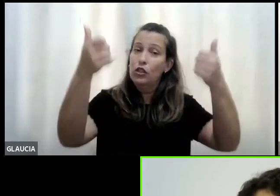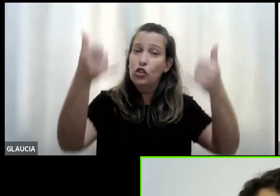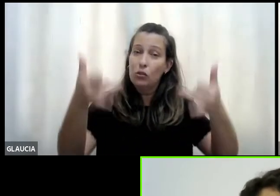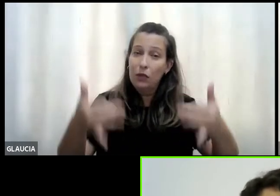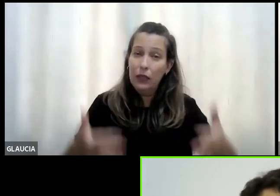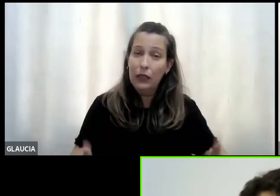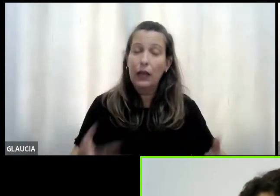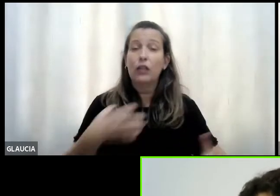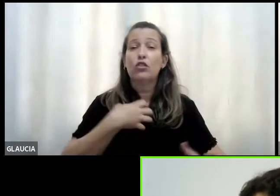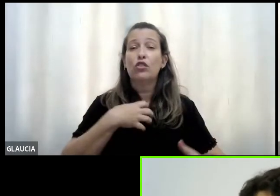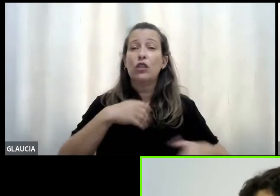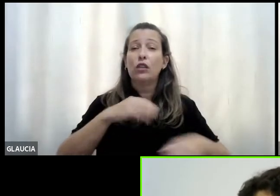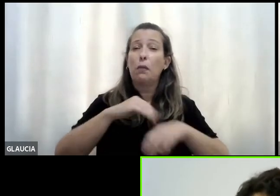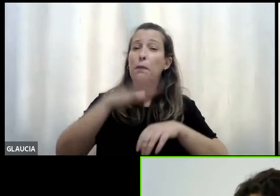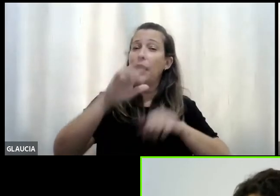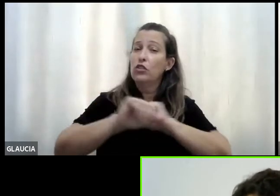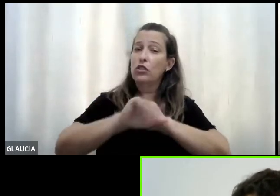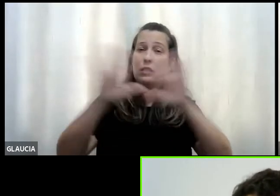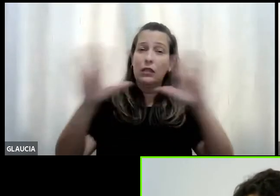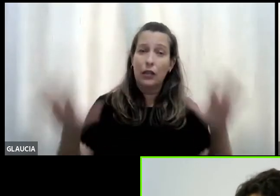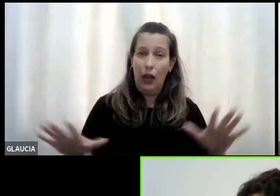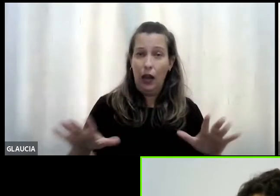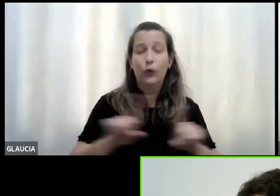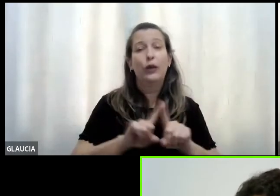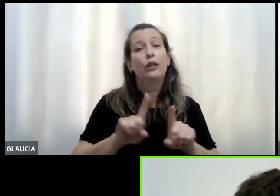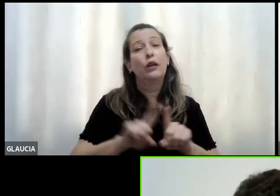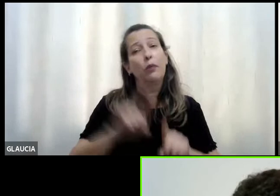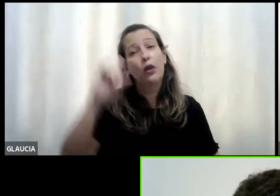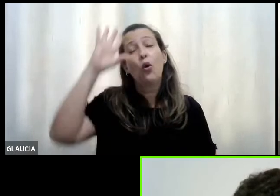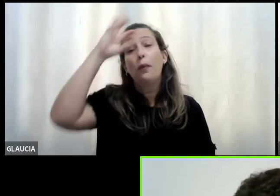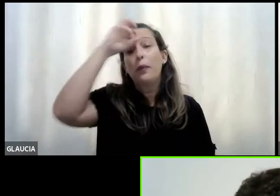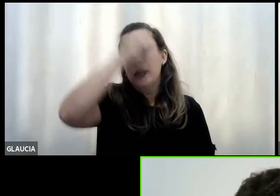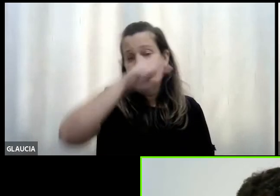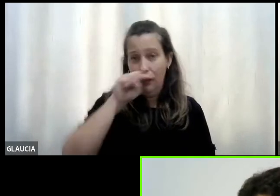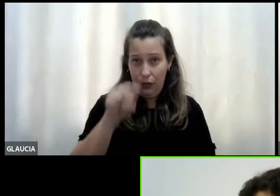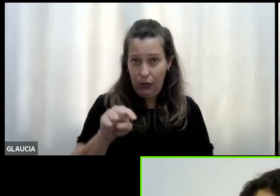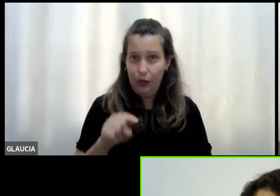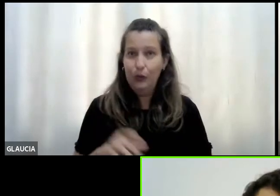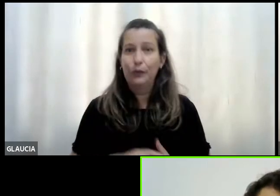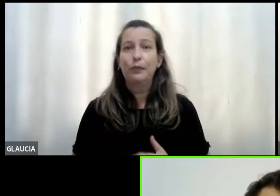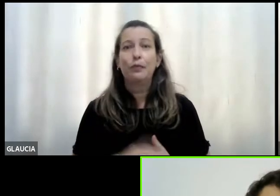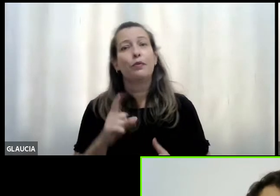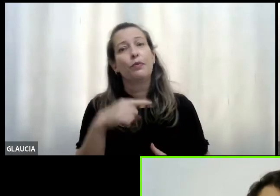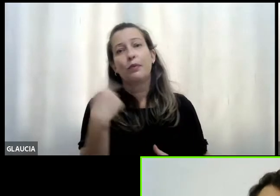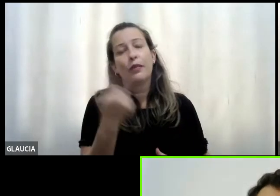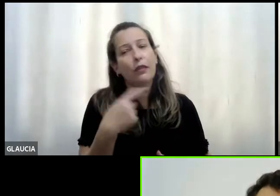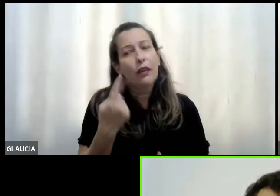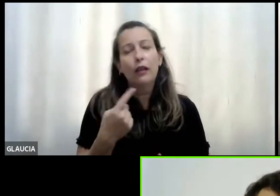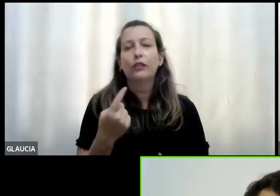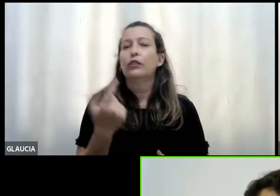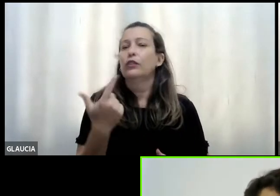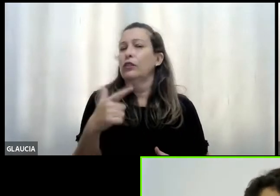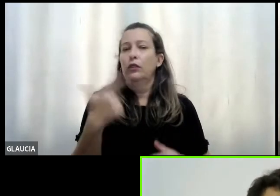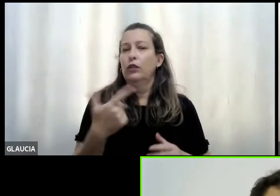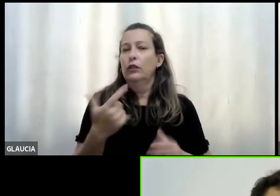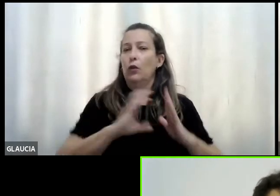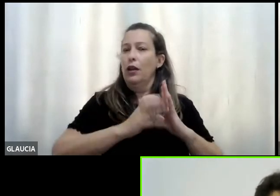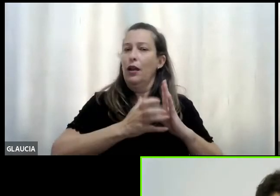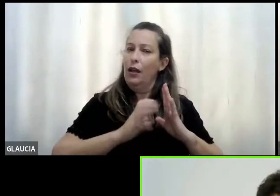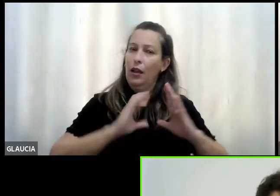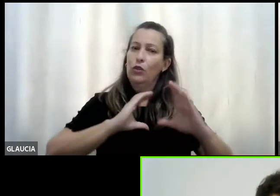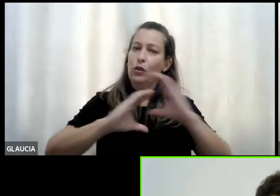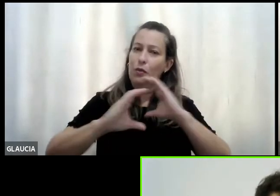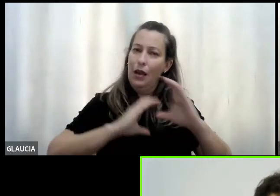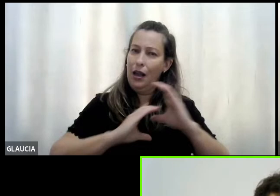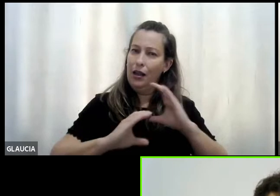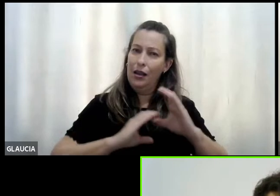isso. Então, o que acontece? A gente não tem ainda no programa, pretendemos implementar na terceira temporada de 2022, um canal de comunicação mais efetivo, com